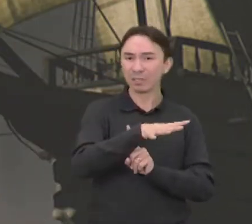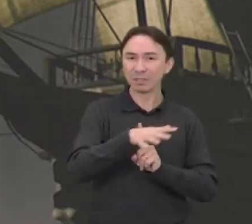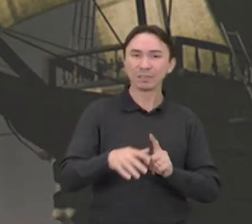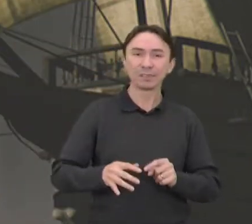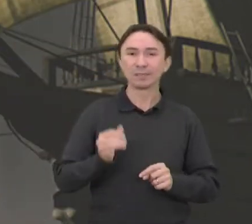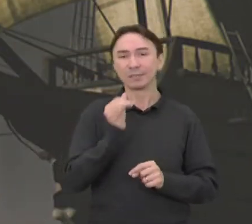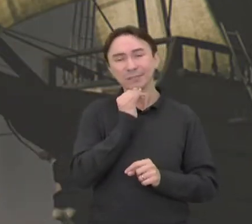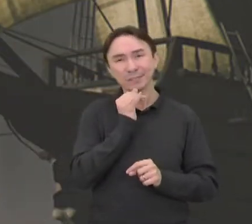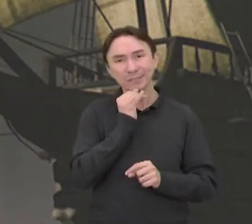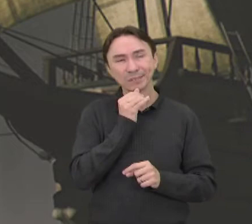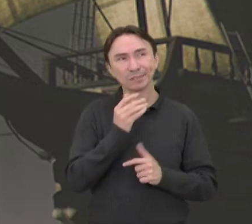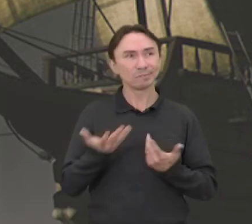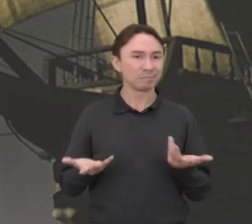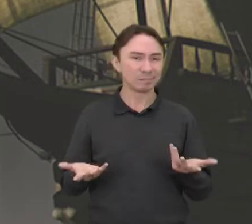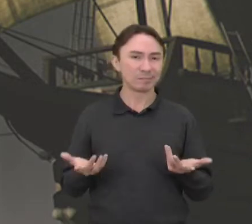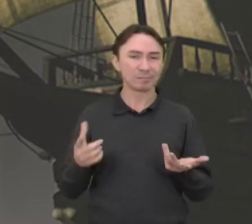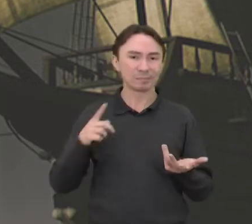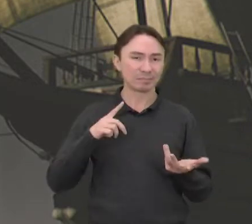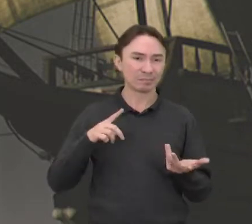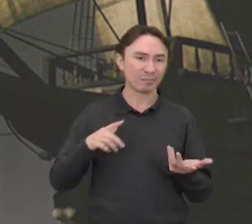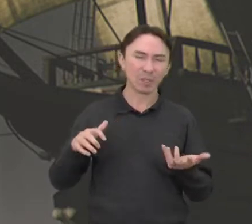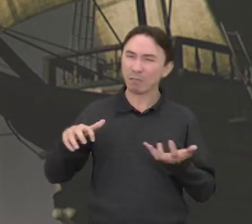próprio